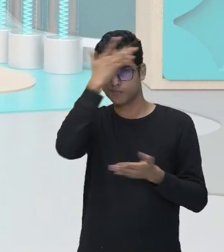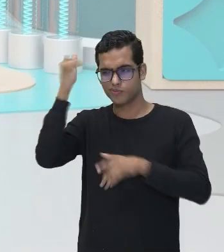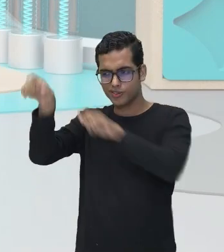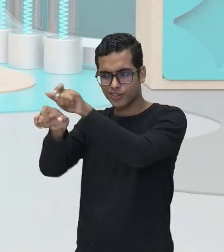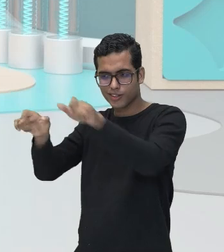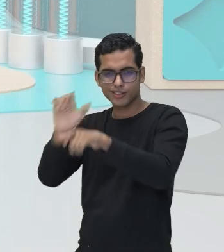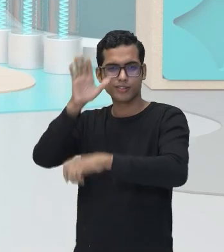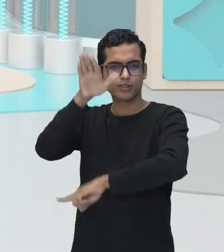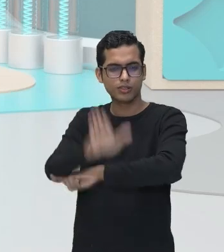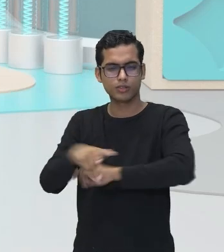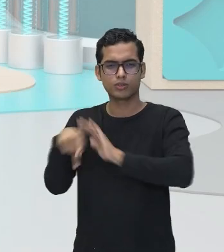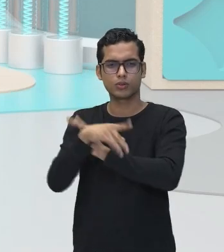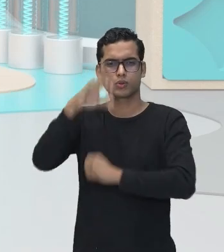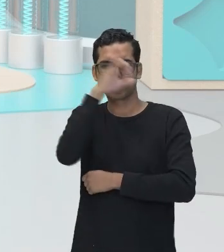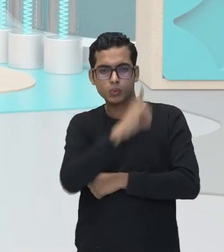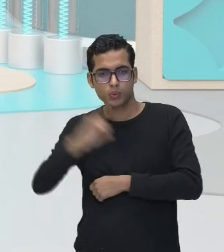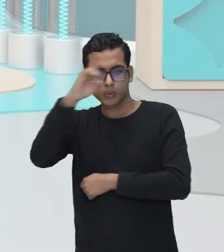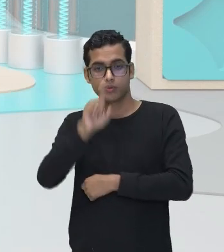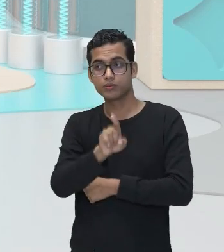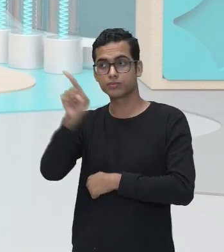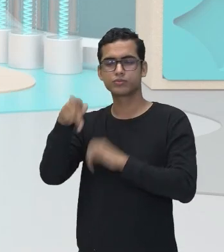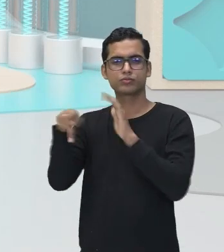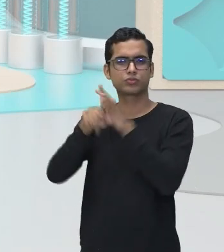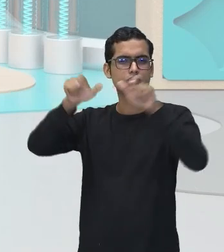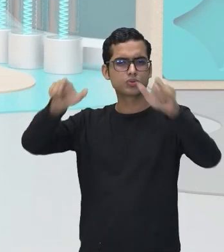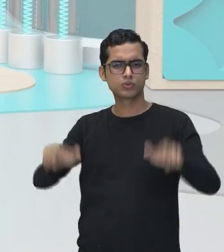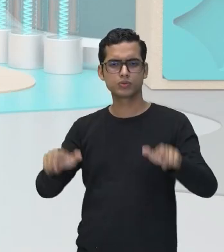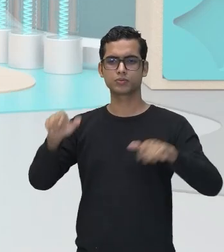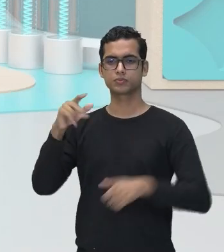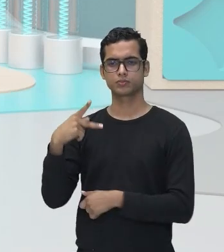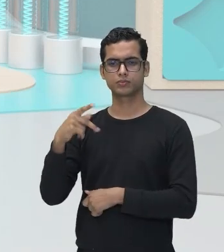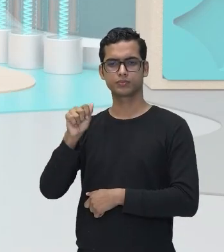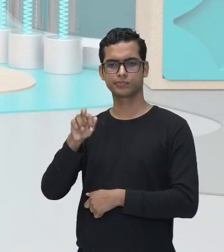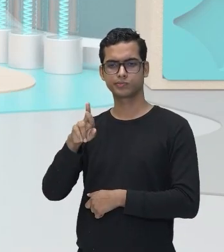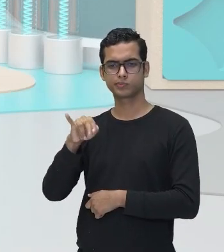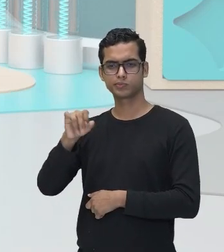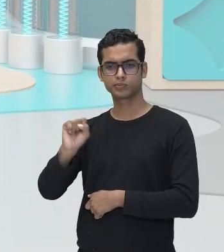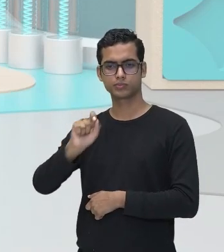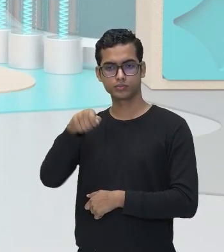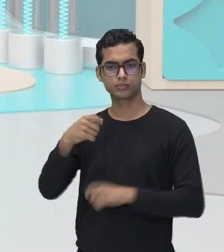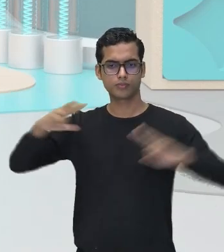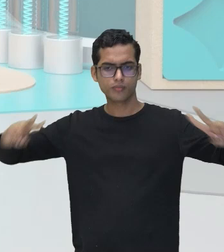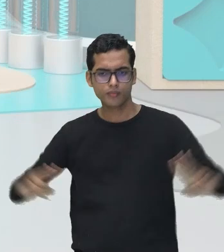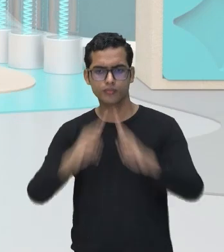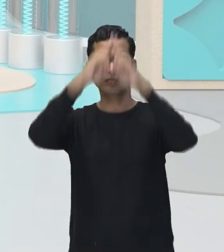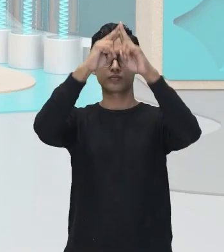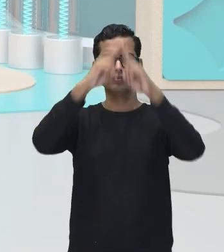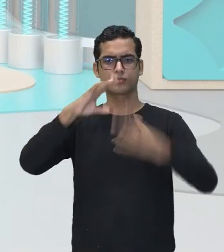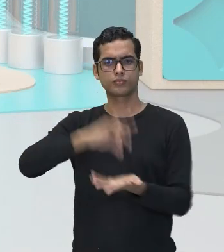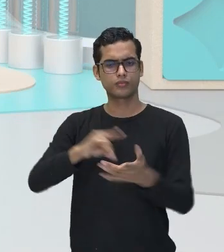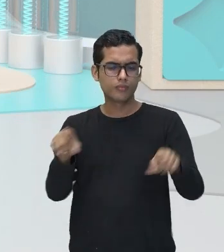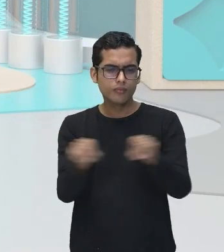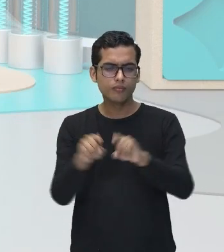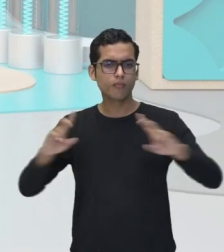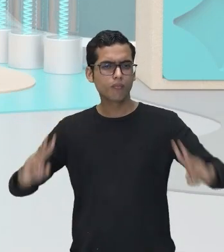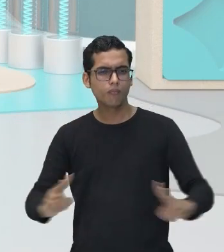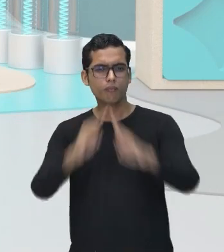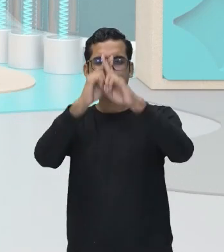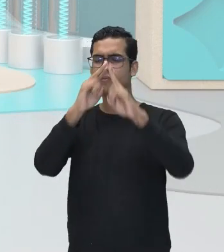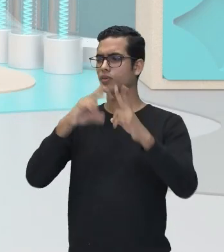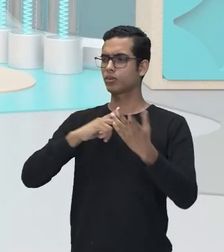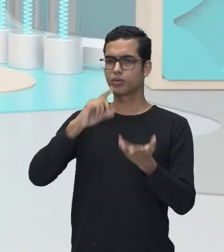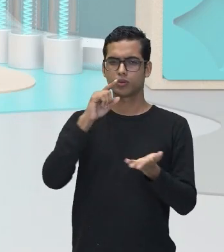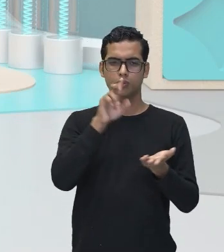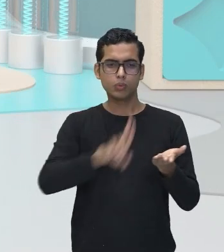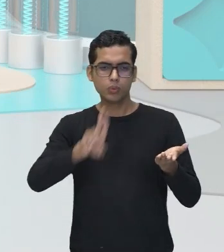de domingo em Paris, passeando. E são com a mesma técnica, a partir de pontos